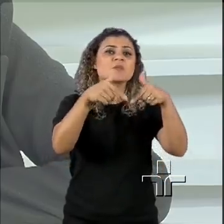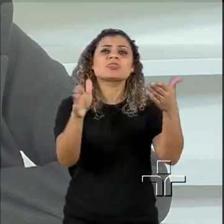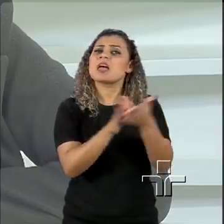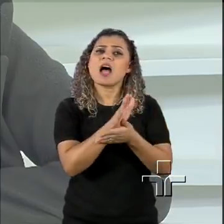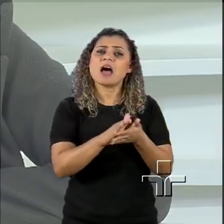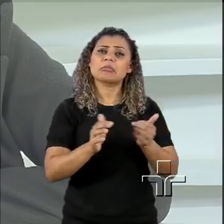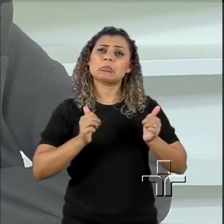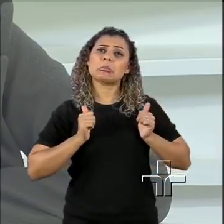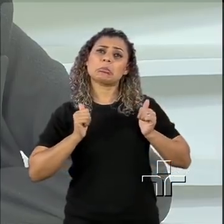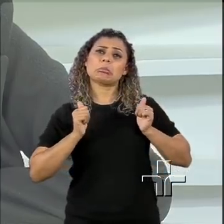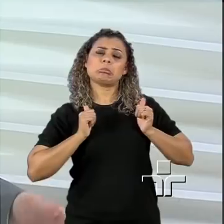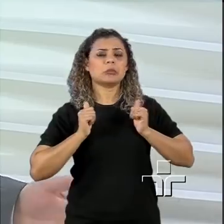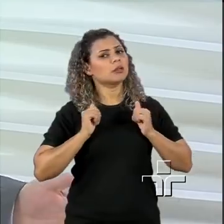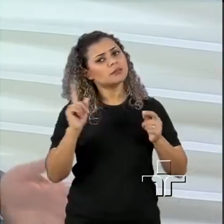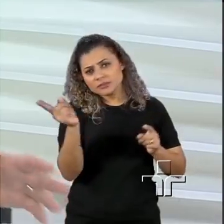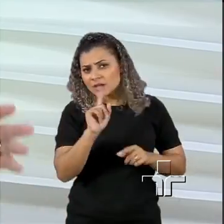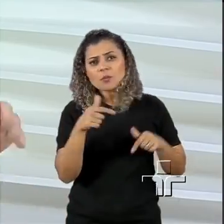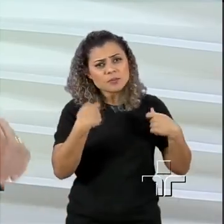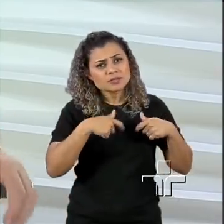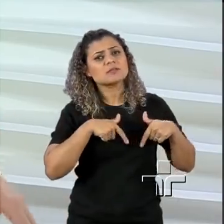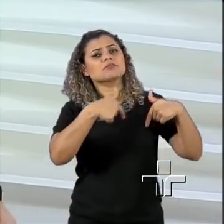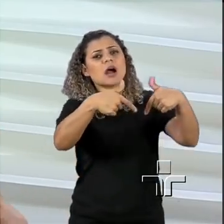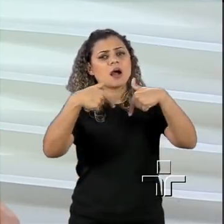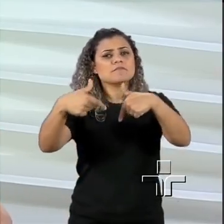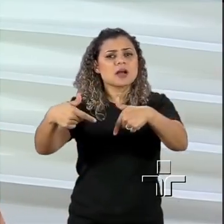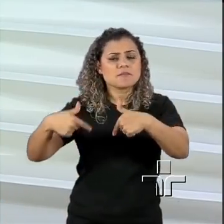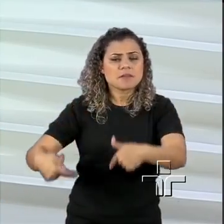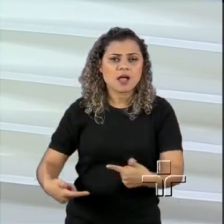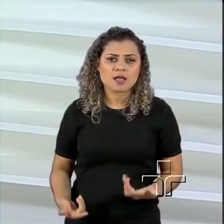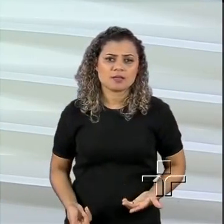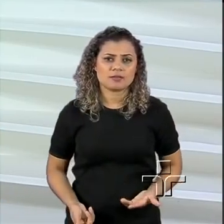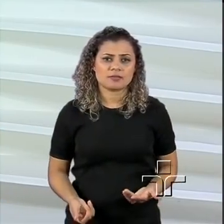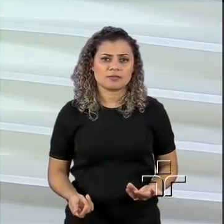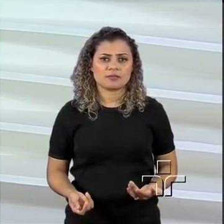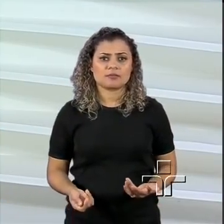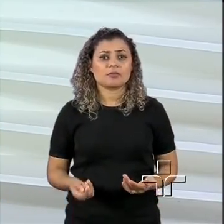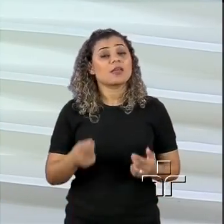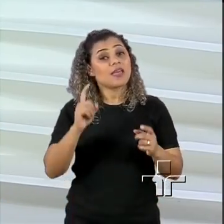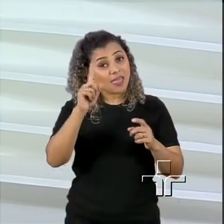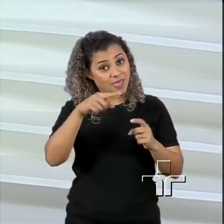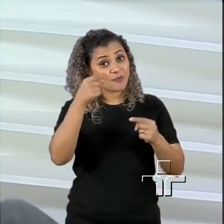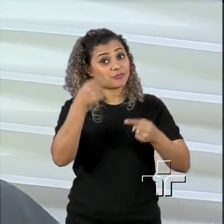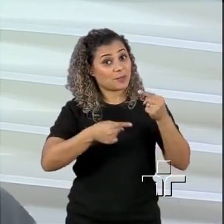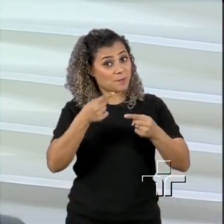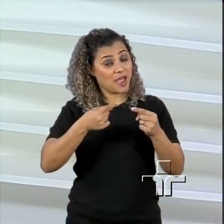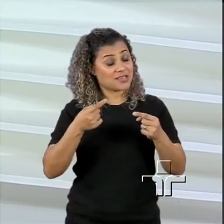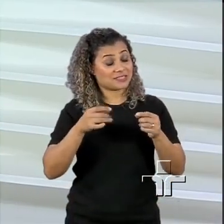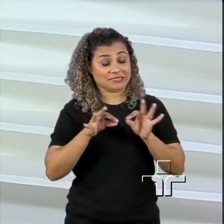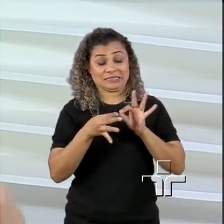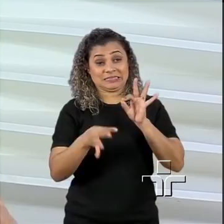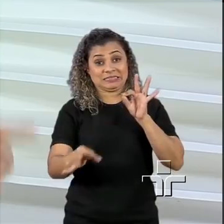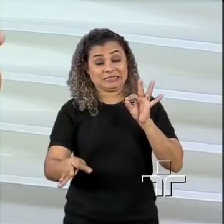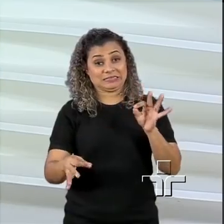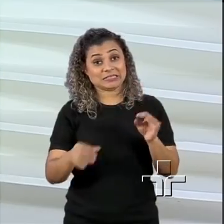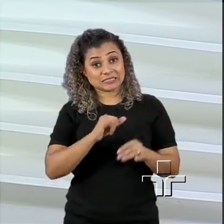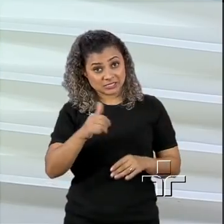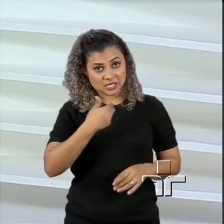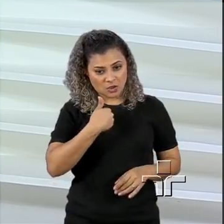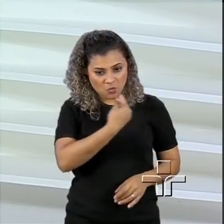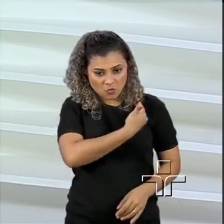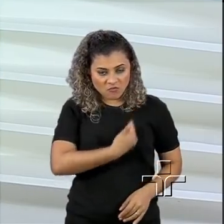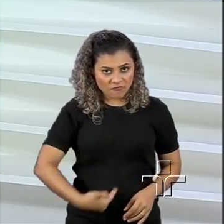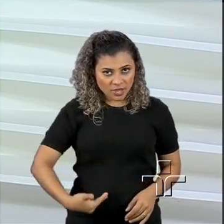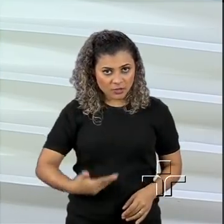situação, a esse processo, enfim. Mas, seguramente, esse é um debate longo que nós vamos fazer. E se eu for governador, você